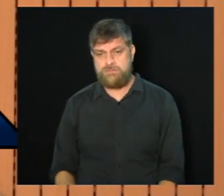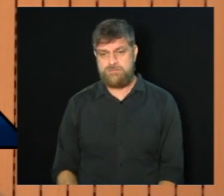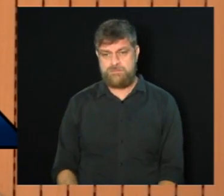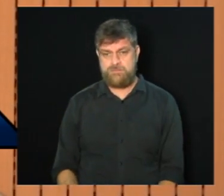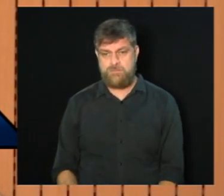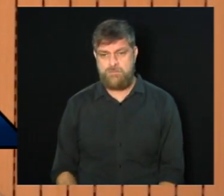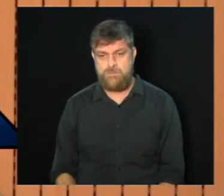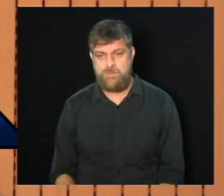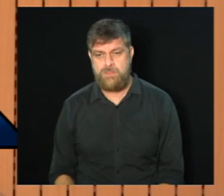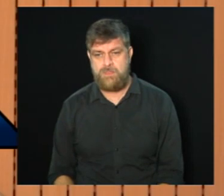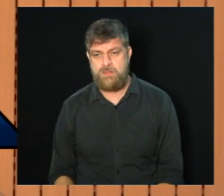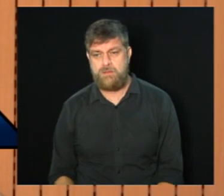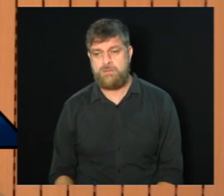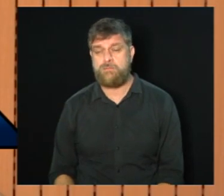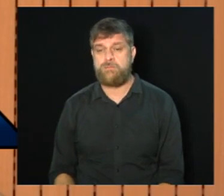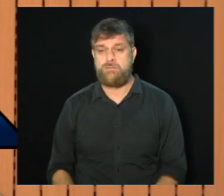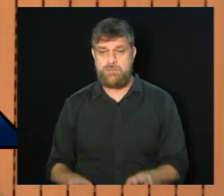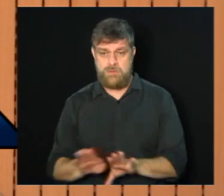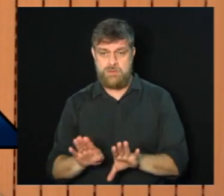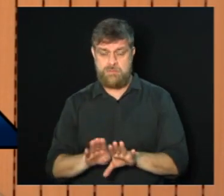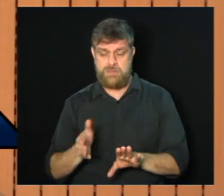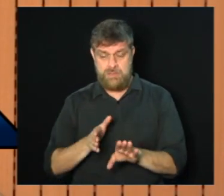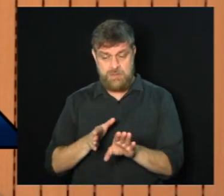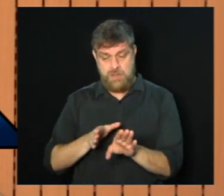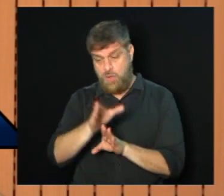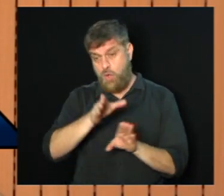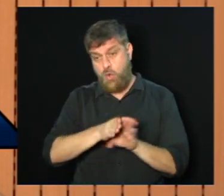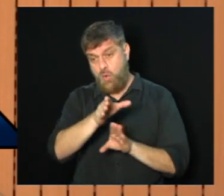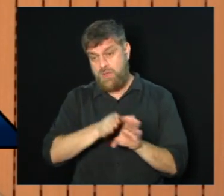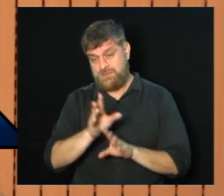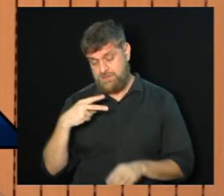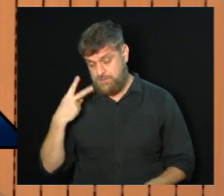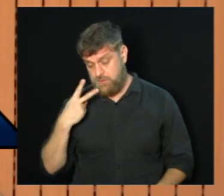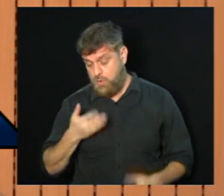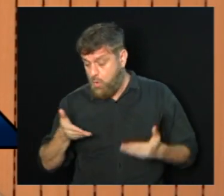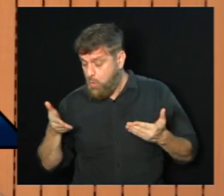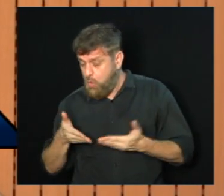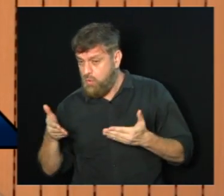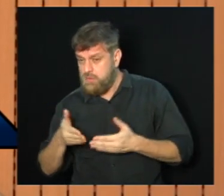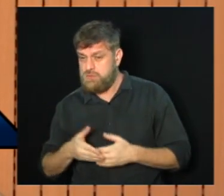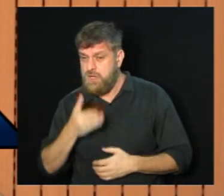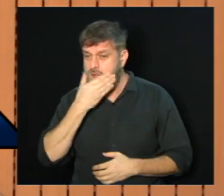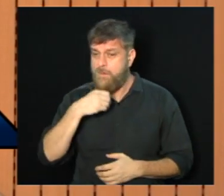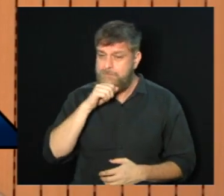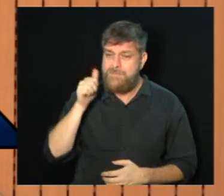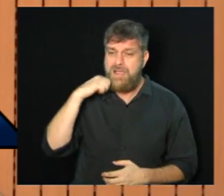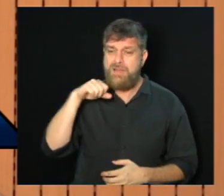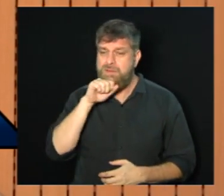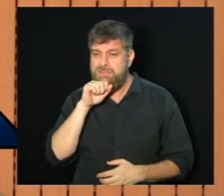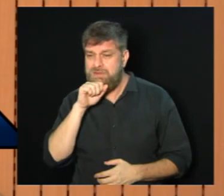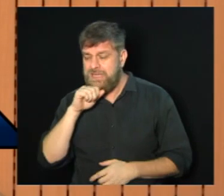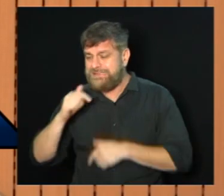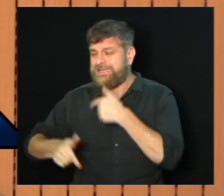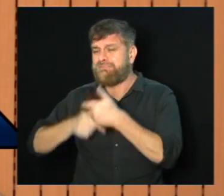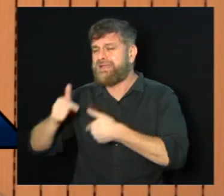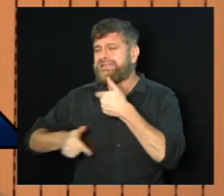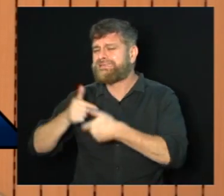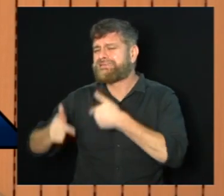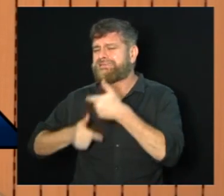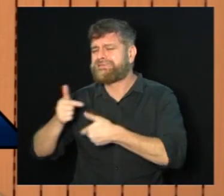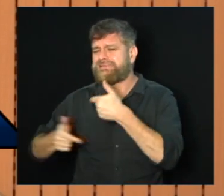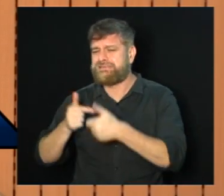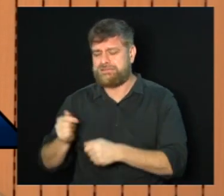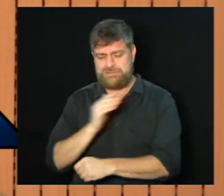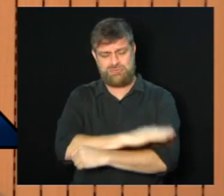também vale alertar os senhores de que hoje, tanto os pais quanto as mães, elas trabalham em